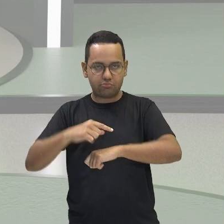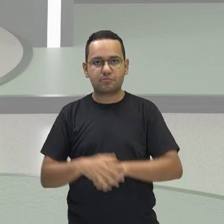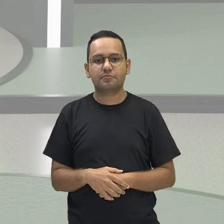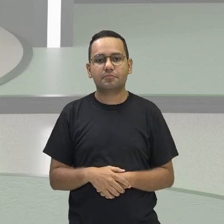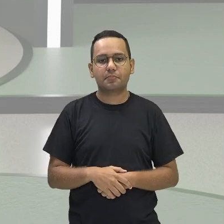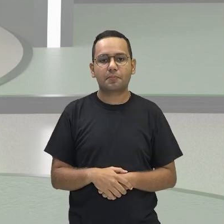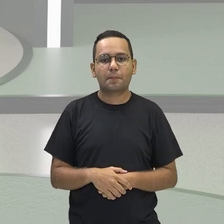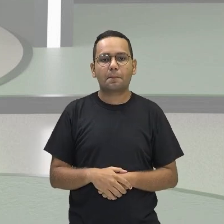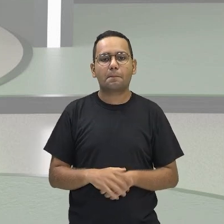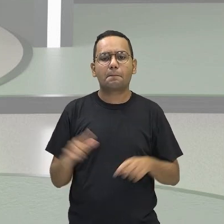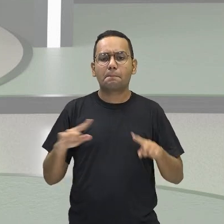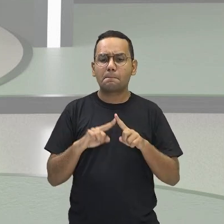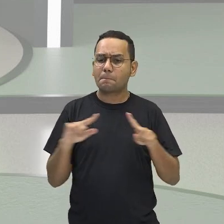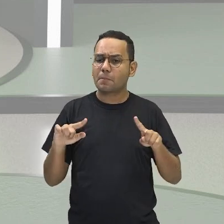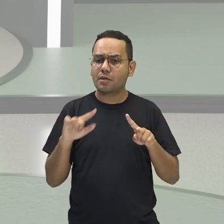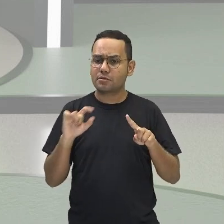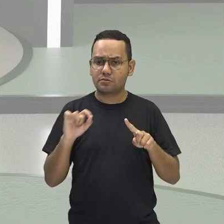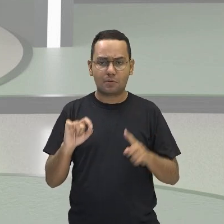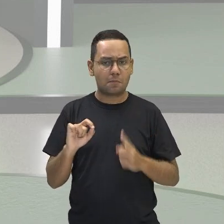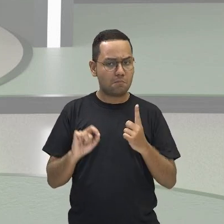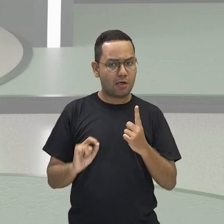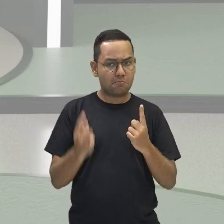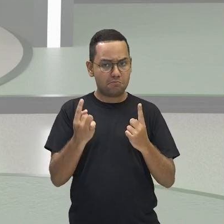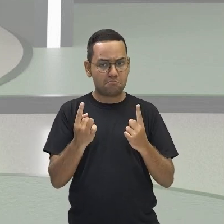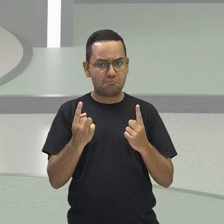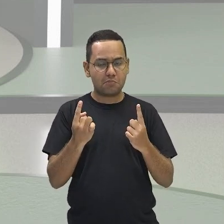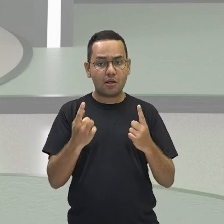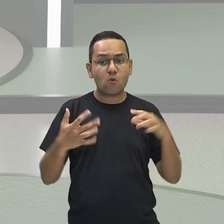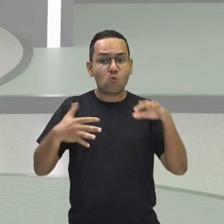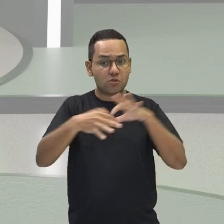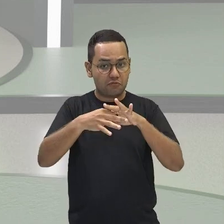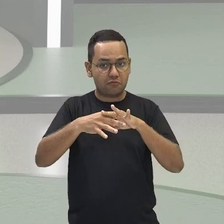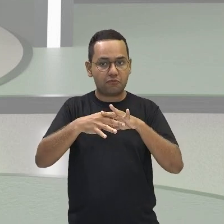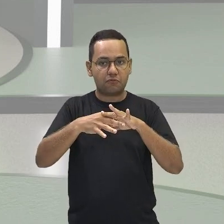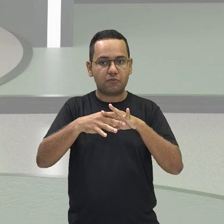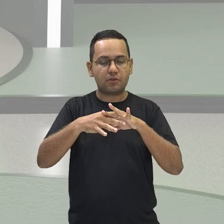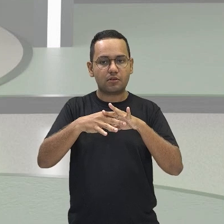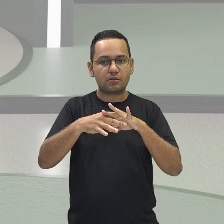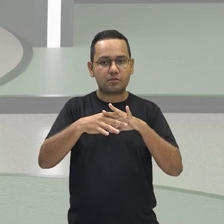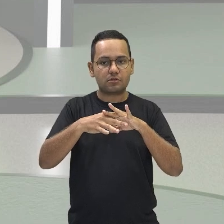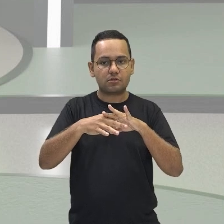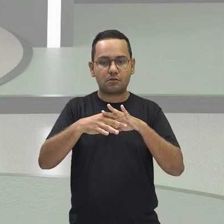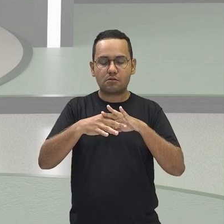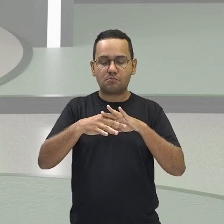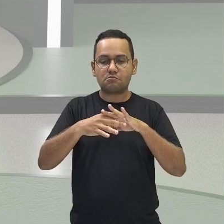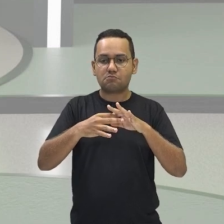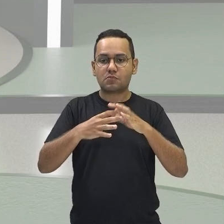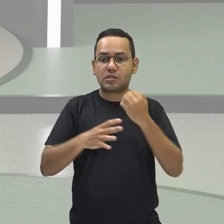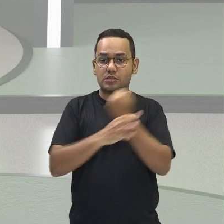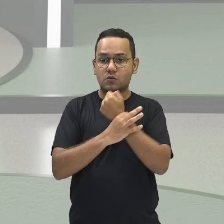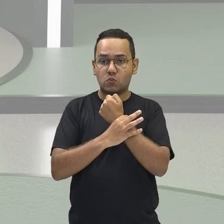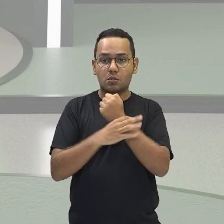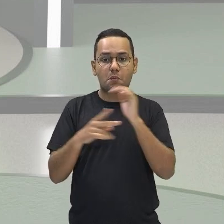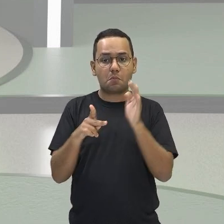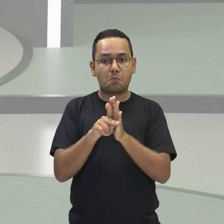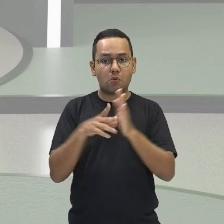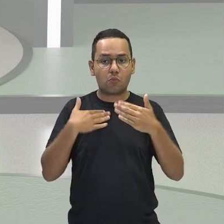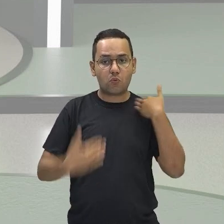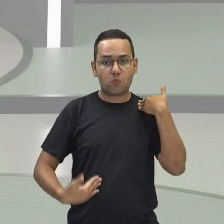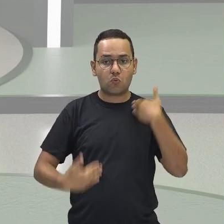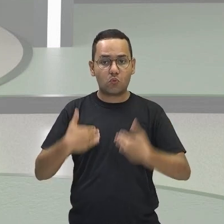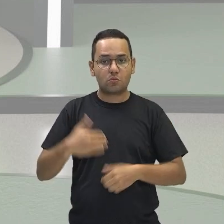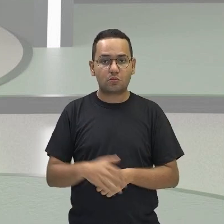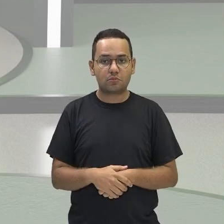sistemas trabalham juntos, sustentando o nosso corpo em conjunto e permitem uma